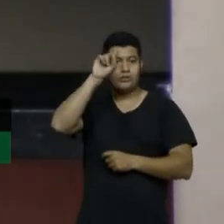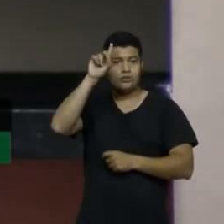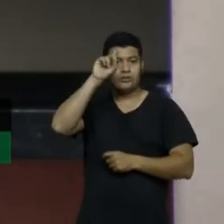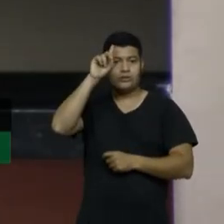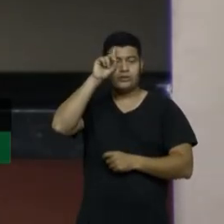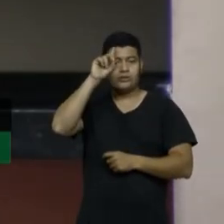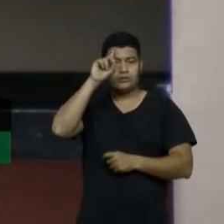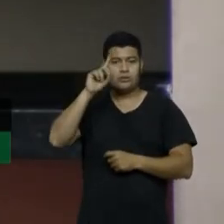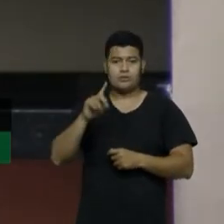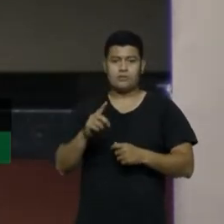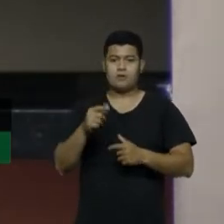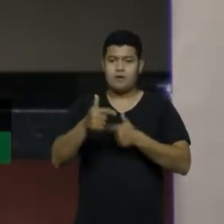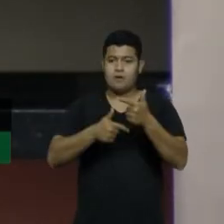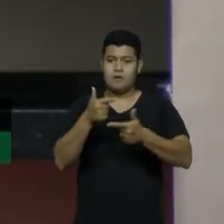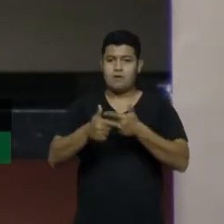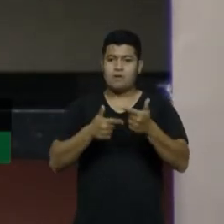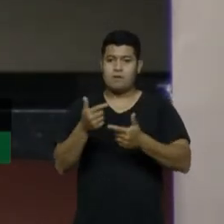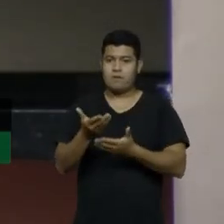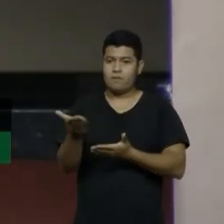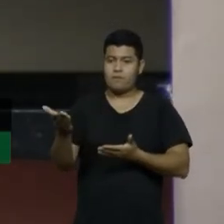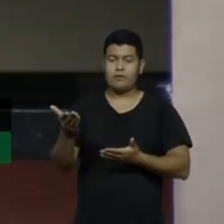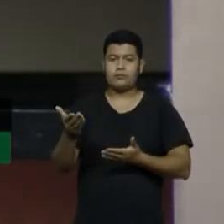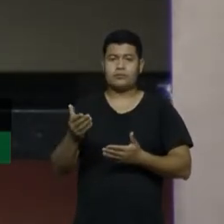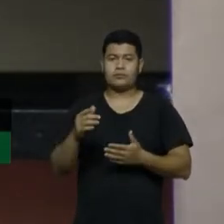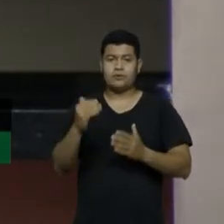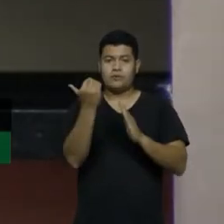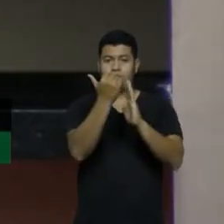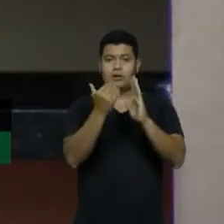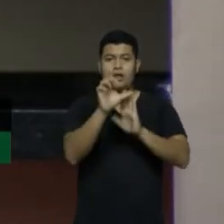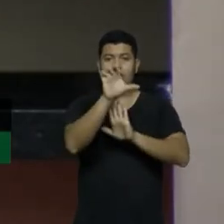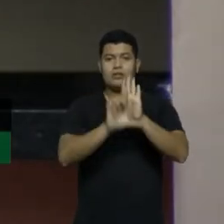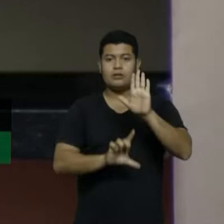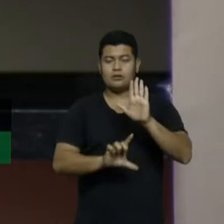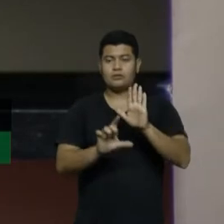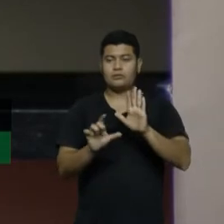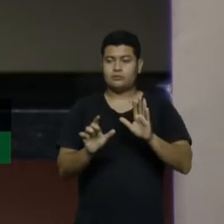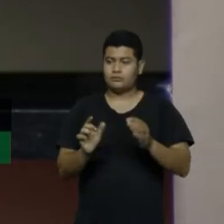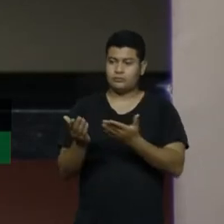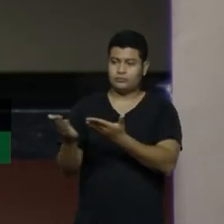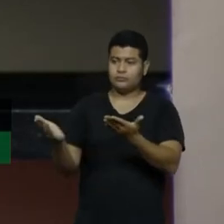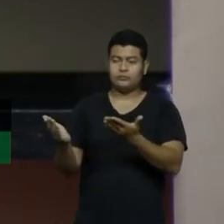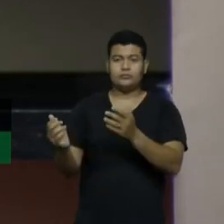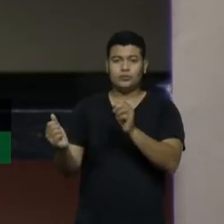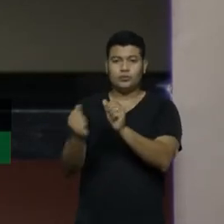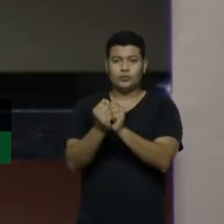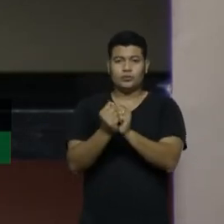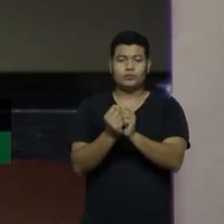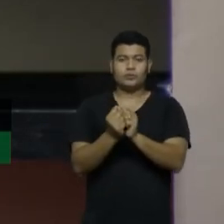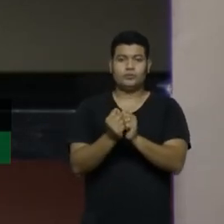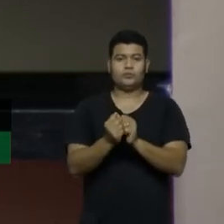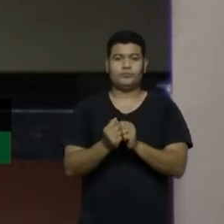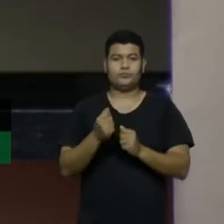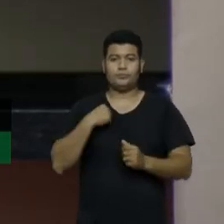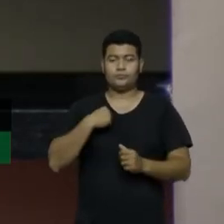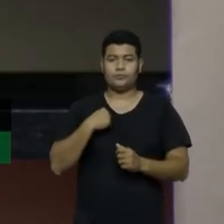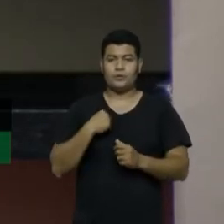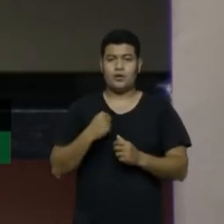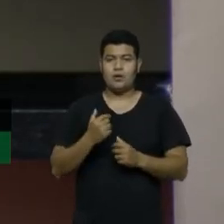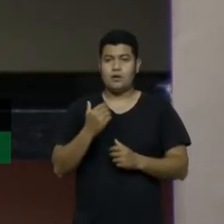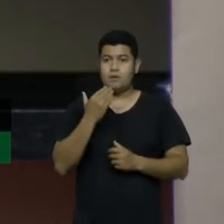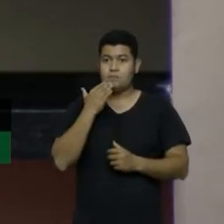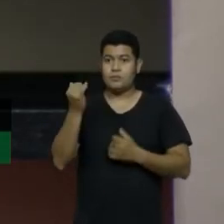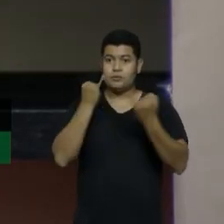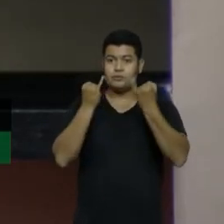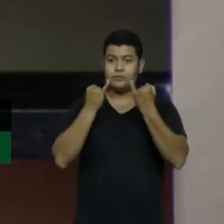é o normal. Eu recebi, deputado Vicente Caro Preso, uma resposta do Corpo de Bombeiros Voluntários de um pedido de informação que eu